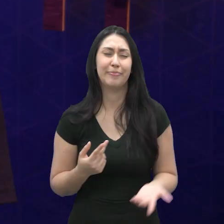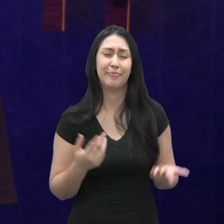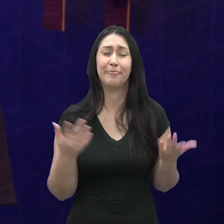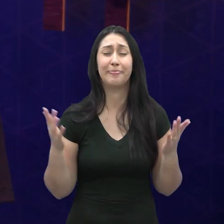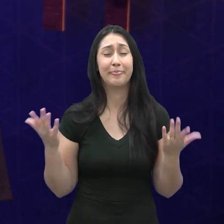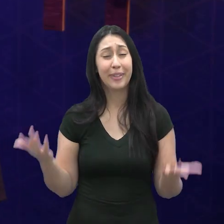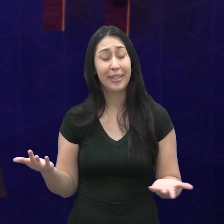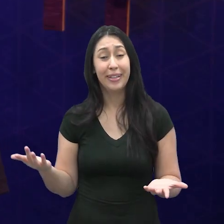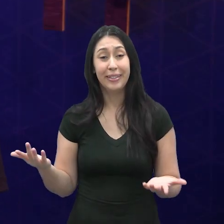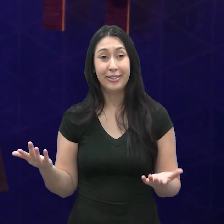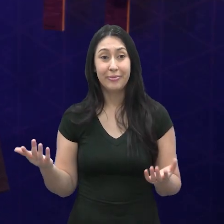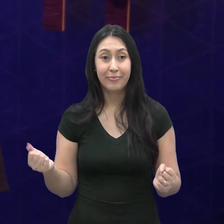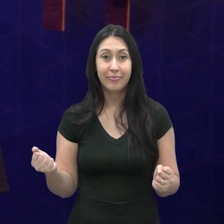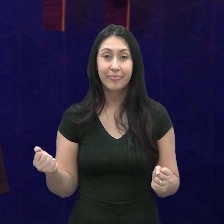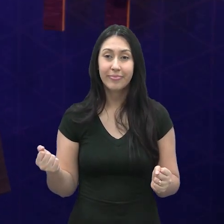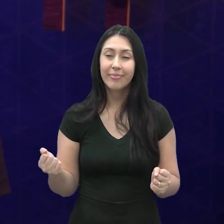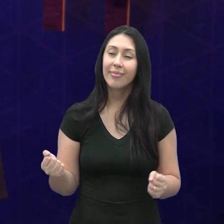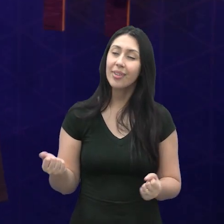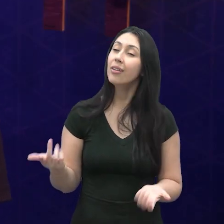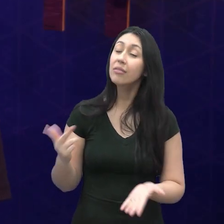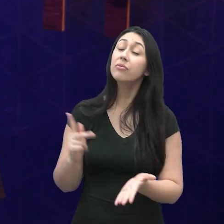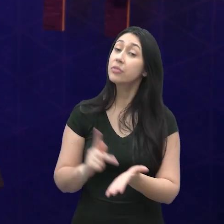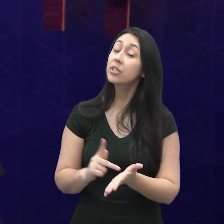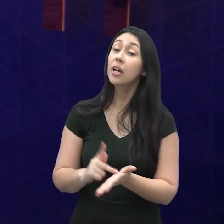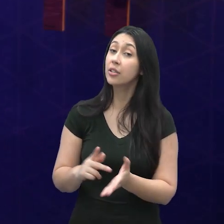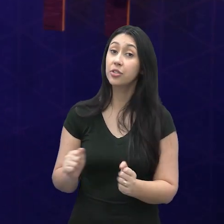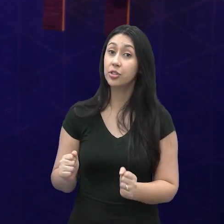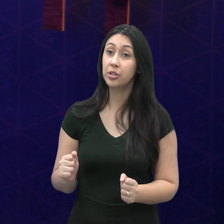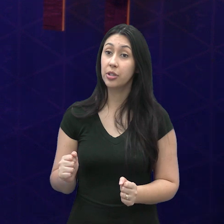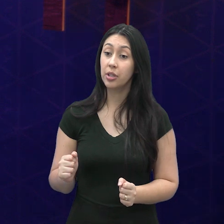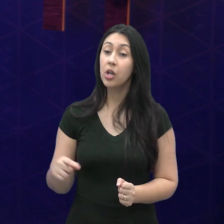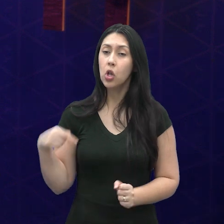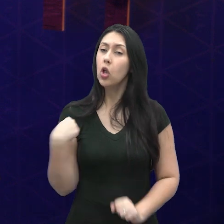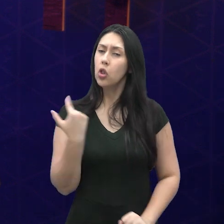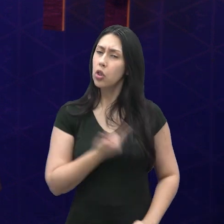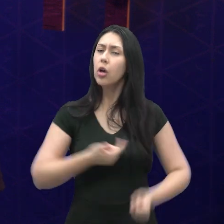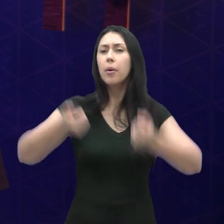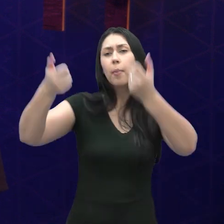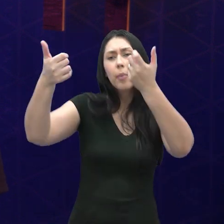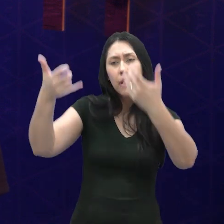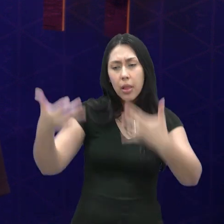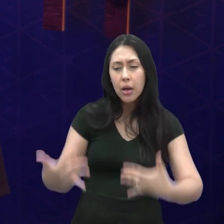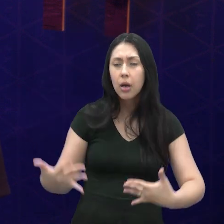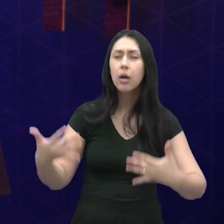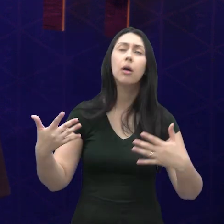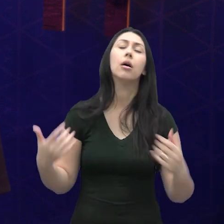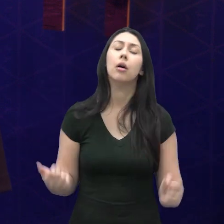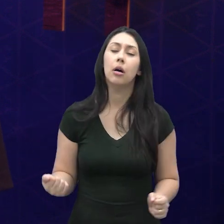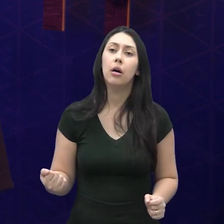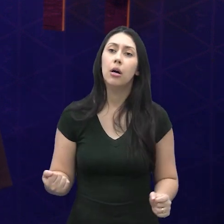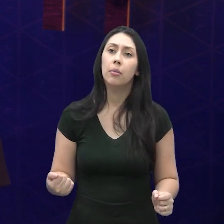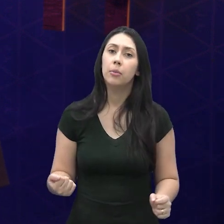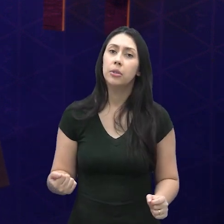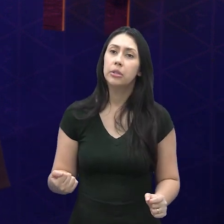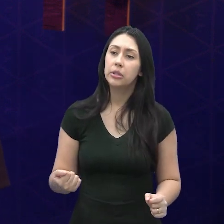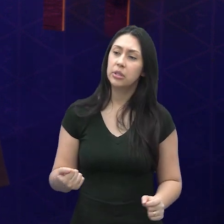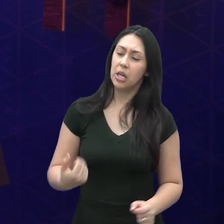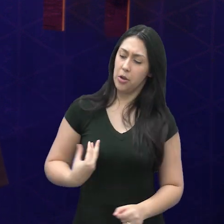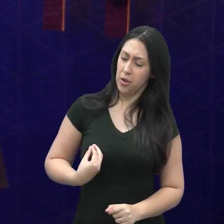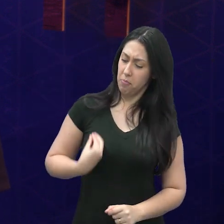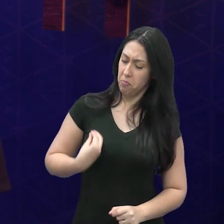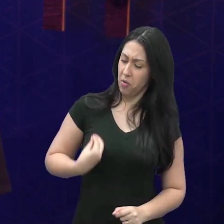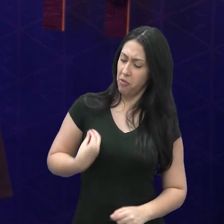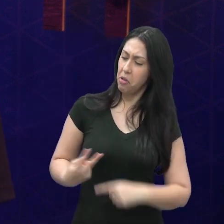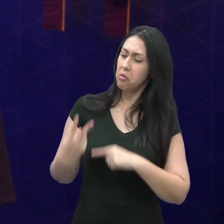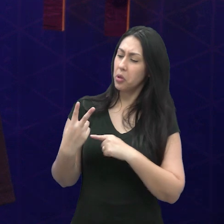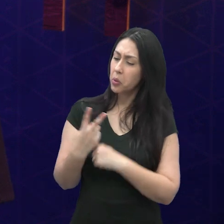Exatamente. Mas é muito isso, né, Vicky? Aqui no Pode Ser a gente fala muito sobre essa questão de estar presente, de